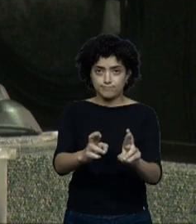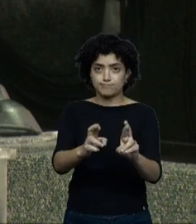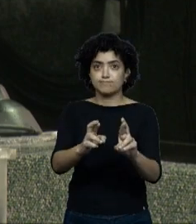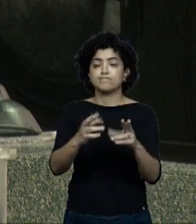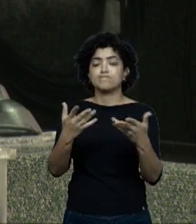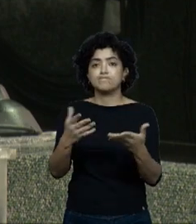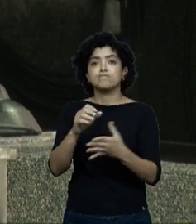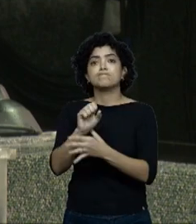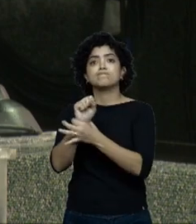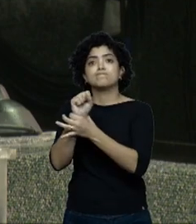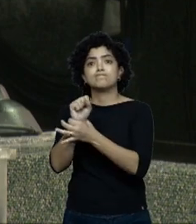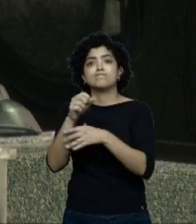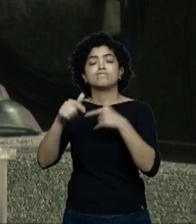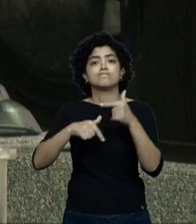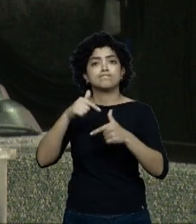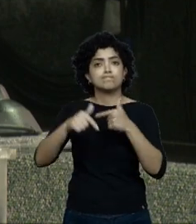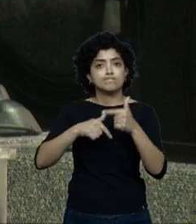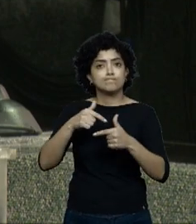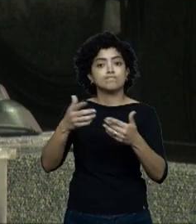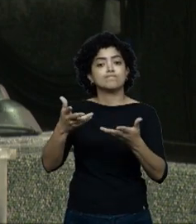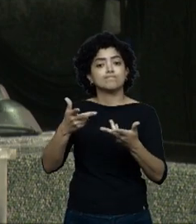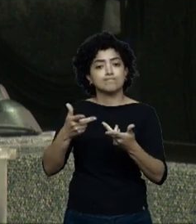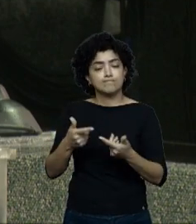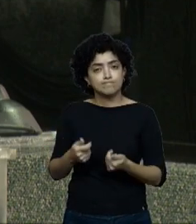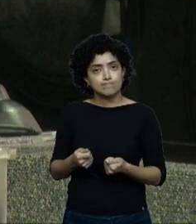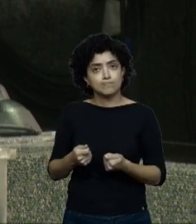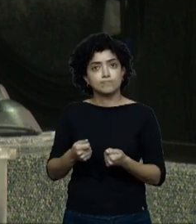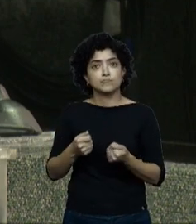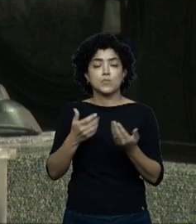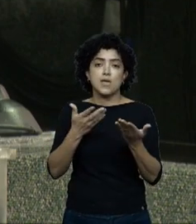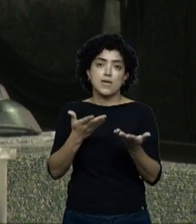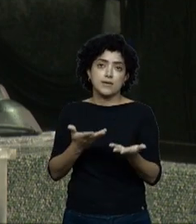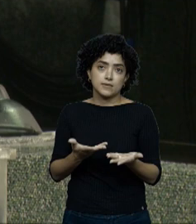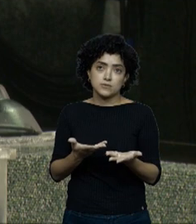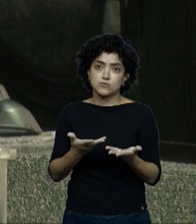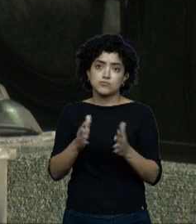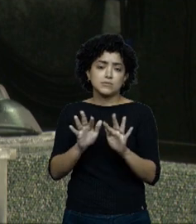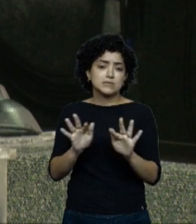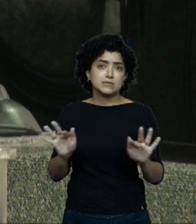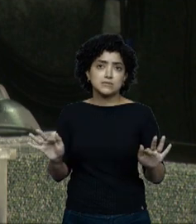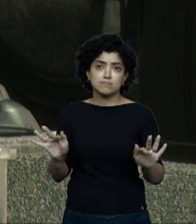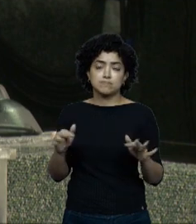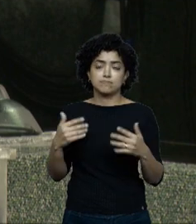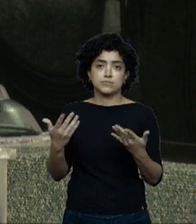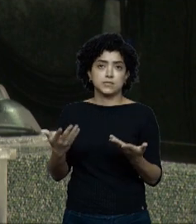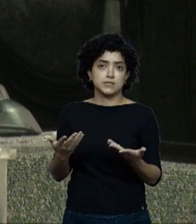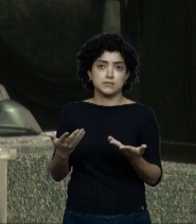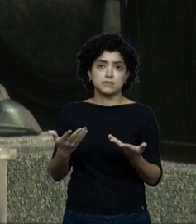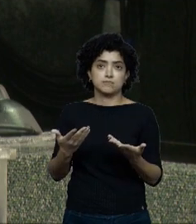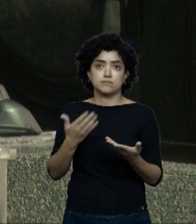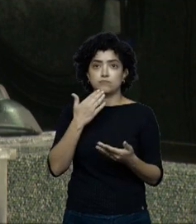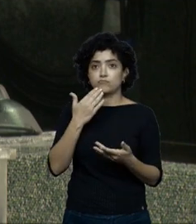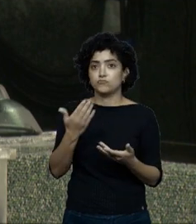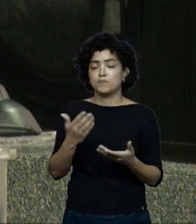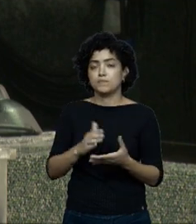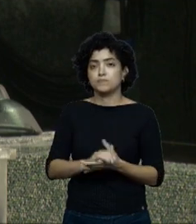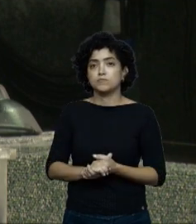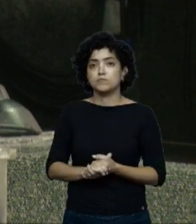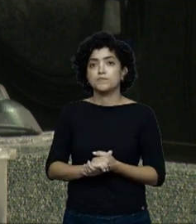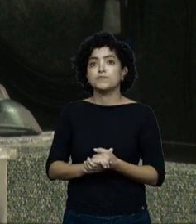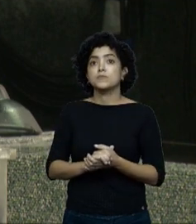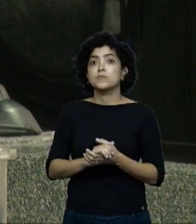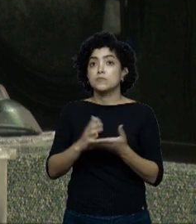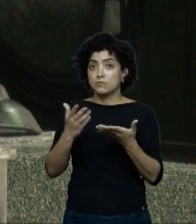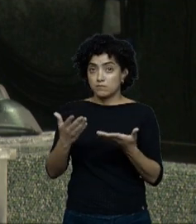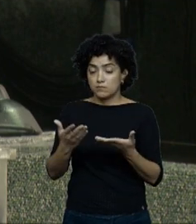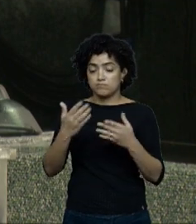garantia de trabalho e qualidade educação é isso é simples é só isso que nós estamos pedindo e por isso eu